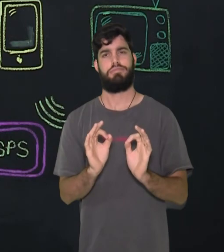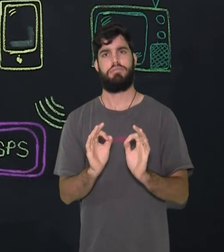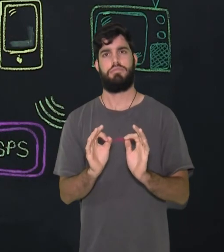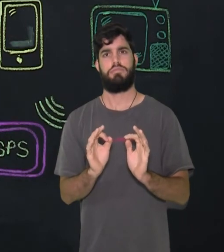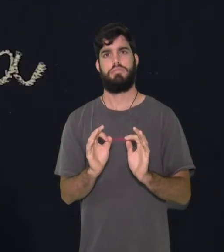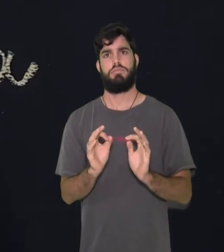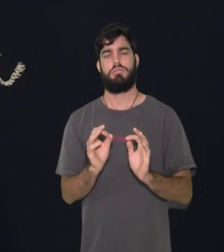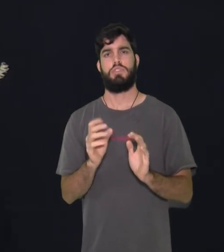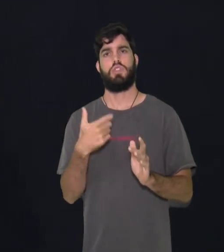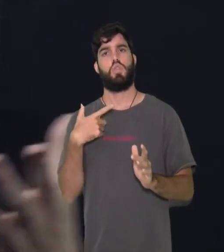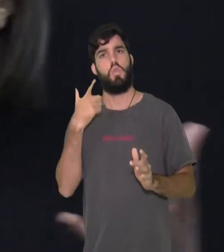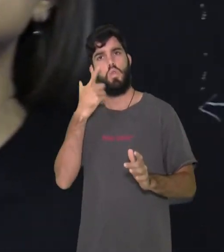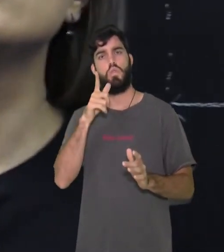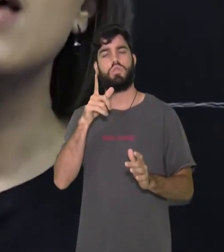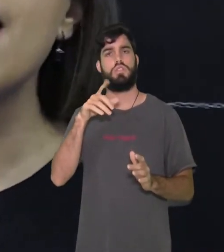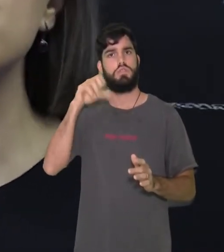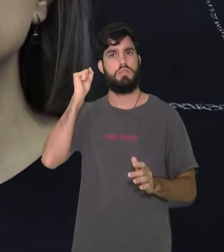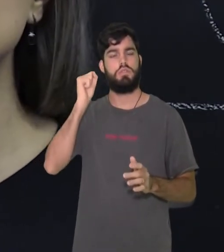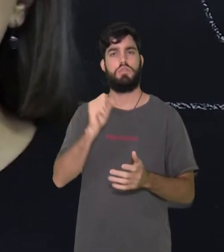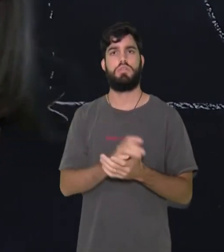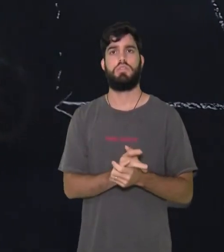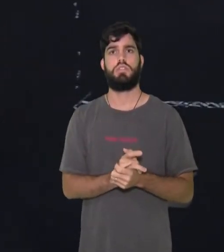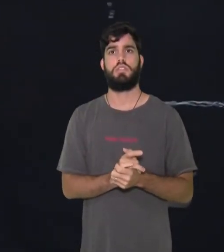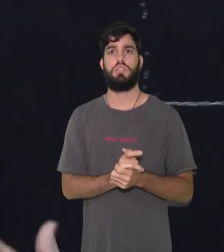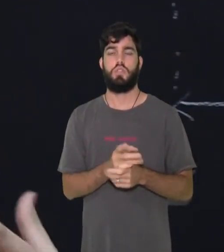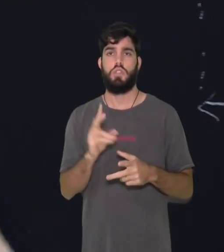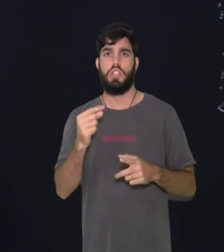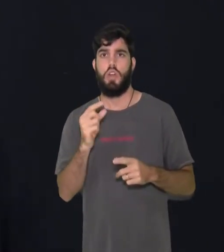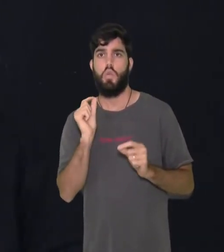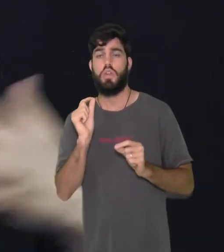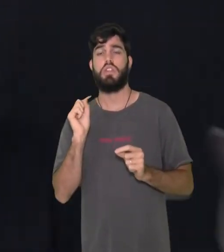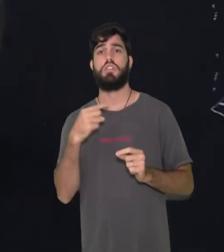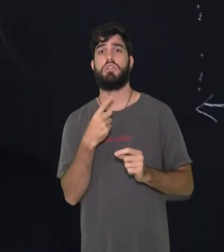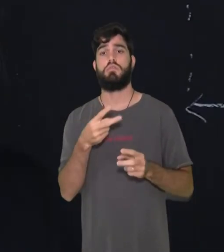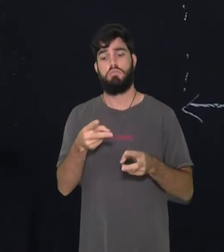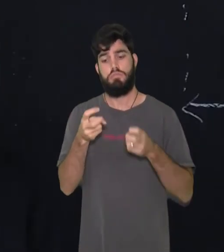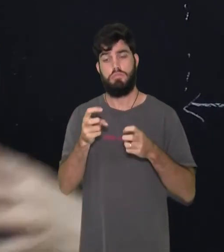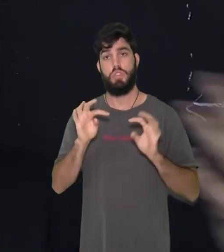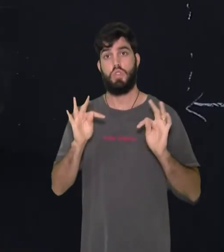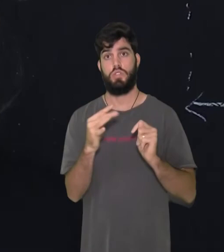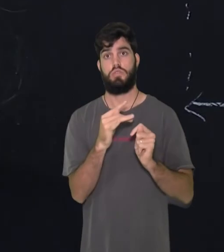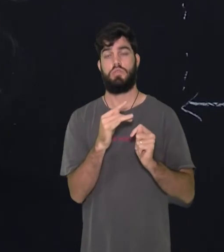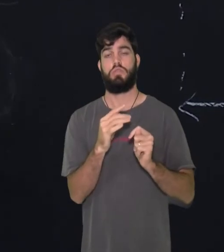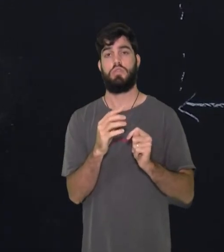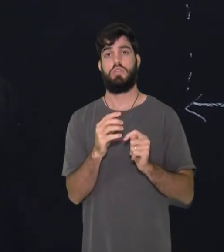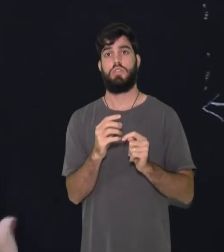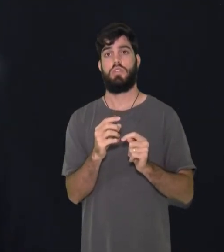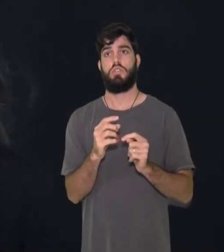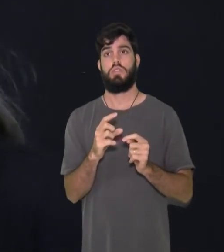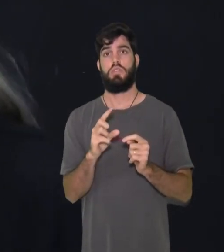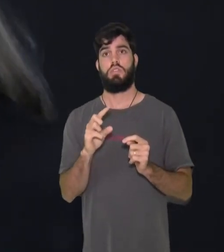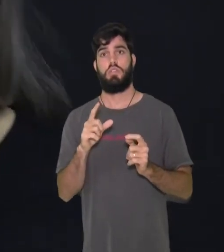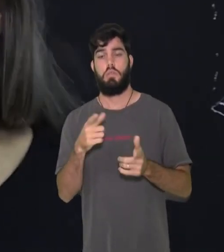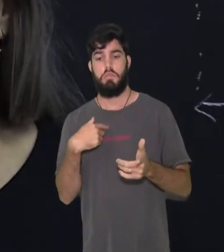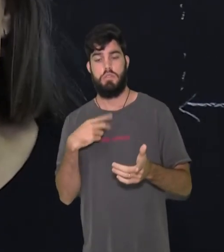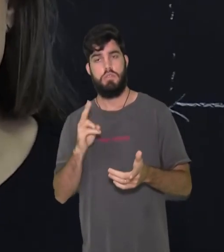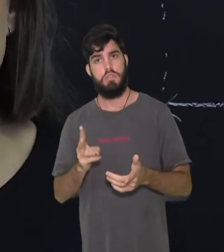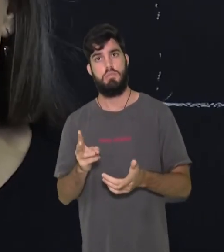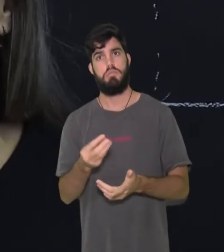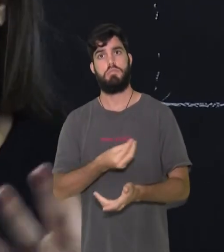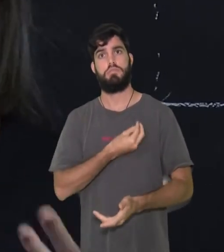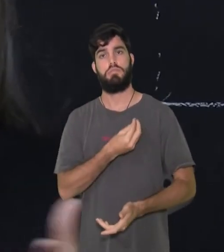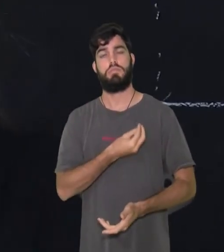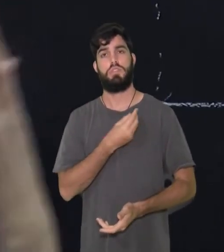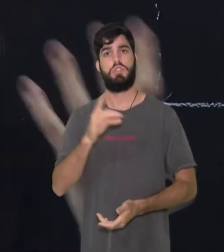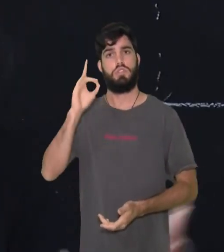capta esse som. Então o que a gente percebe disso tudo? Todos os eletrodomésticos, os eletrônicos, enfim, estão presentes no nosso dia a